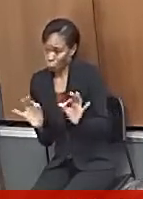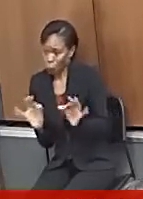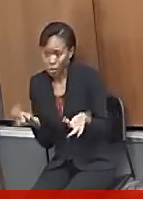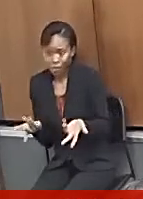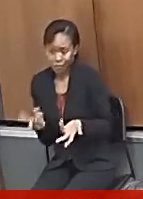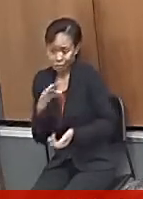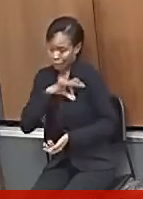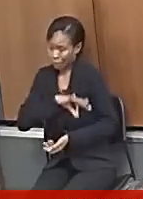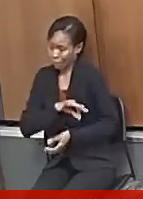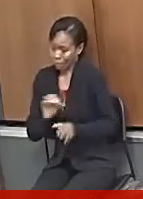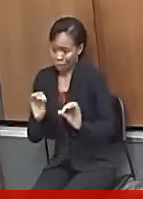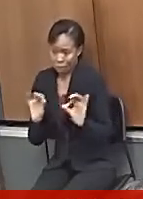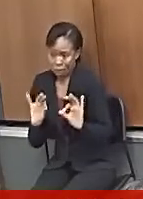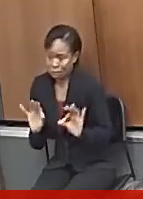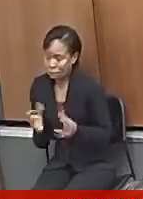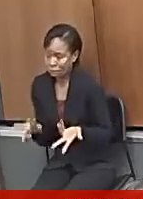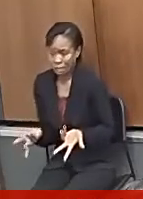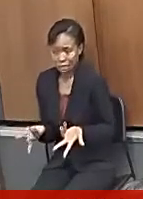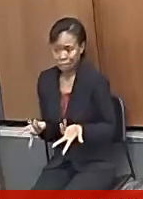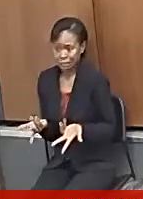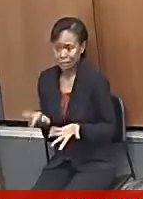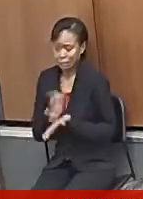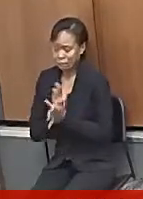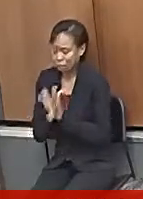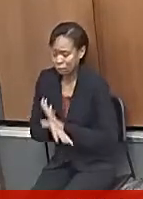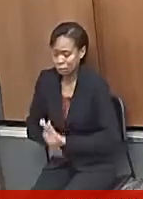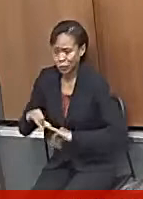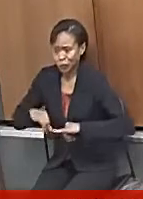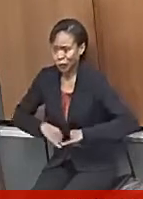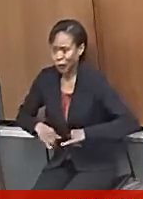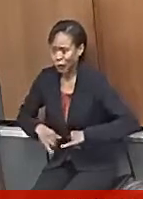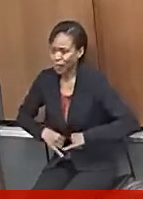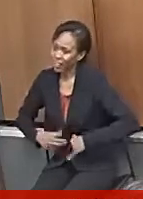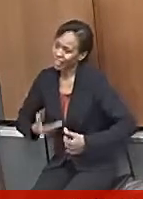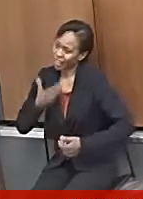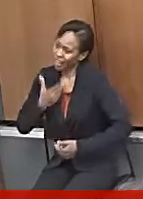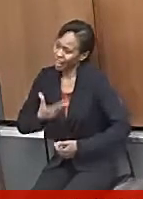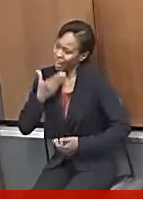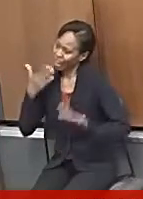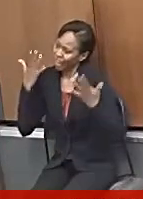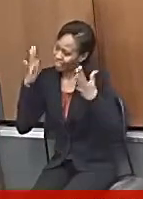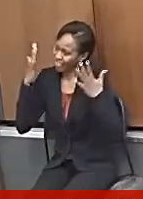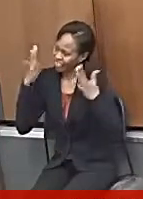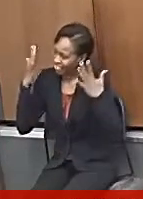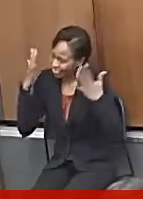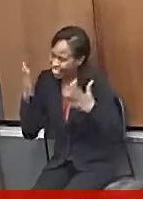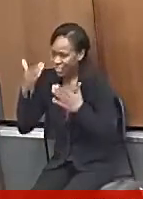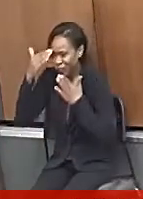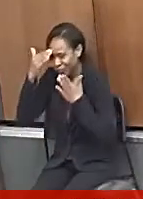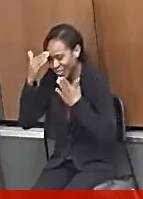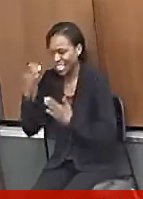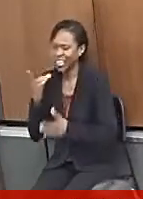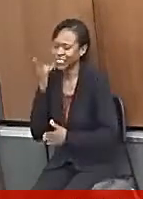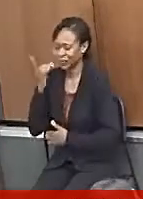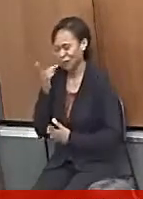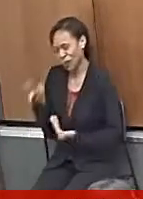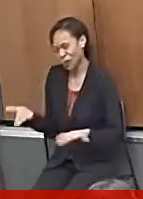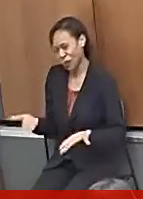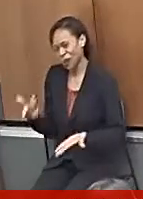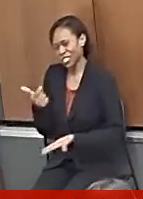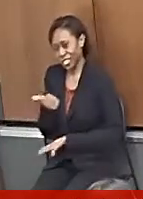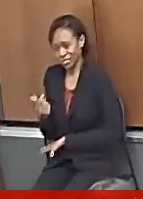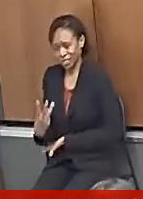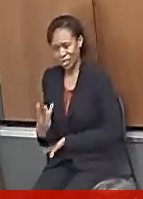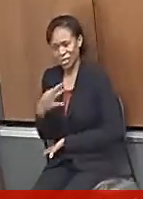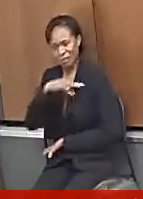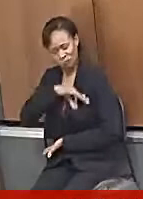massacrados adoecido sem remédio hol muito obrigado vitae olha